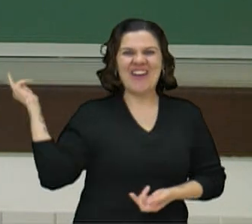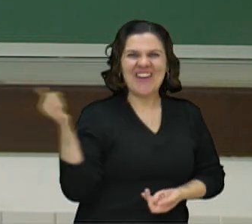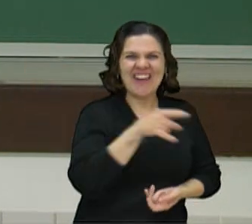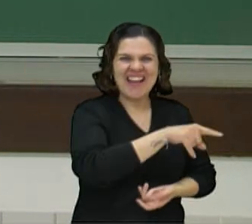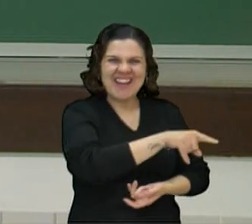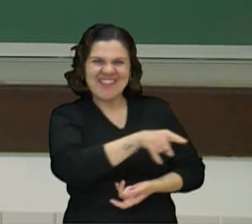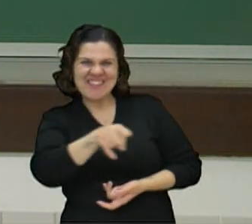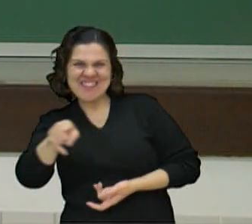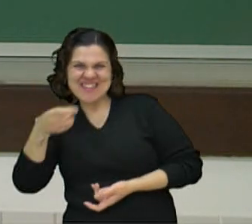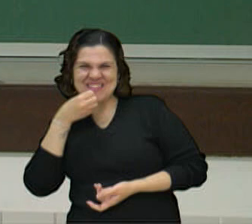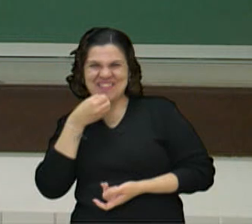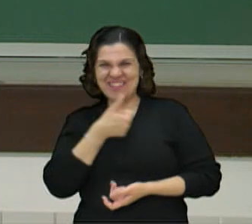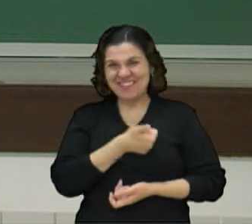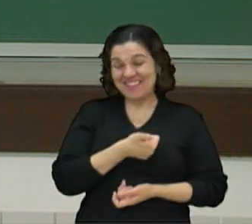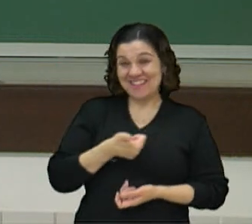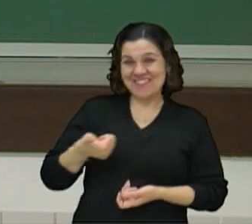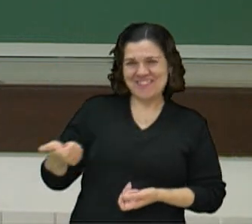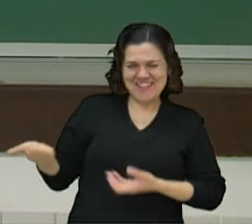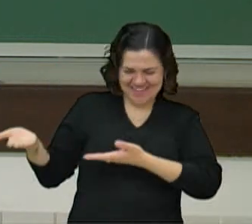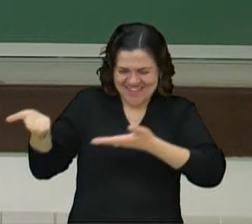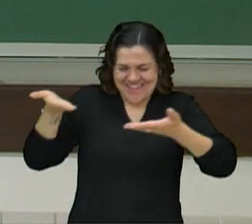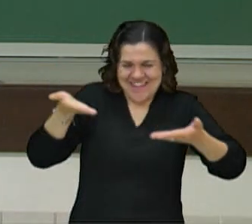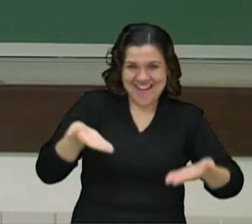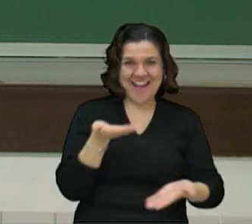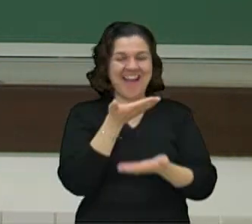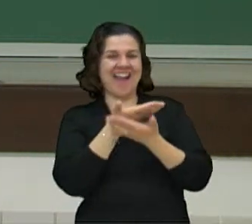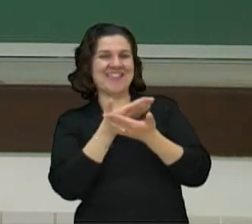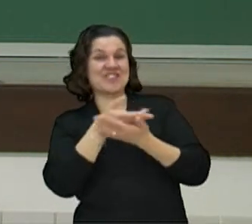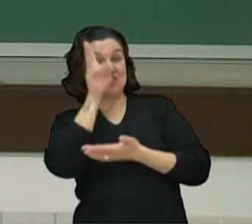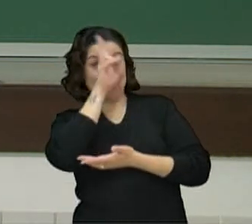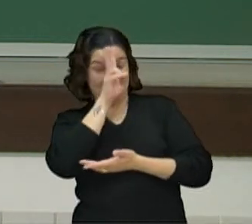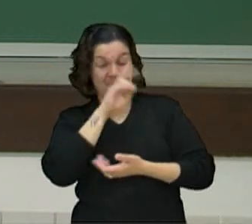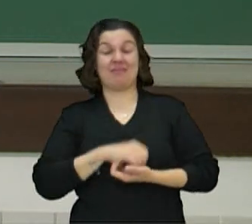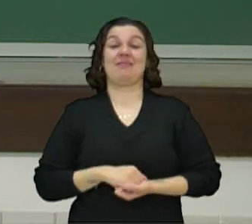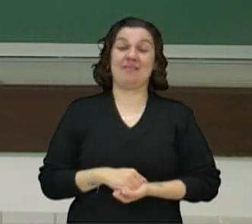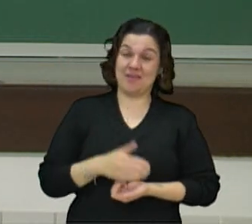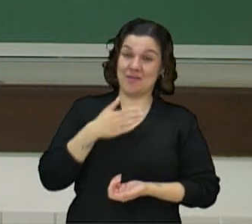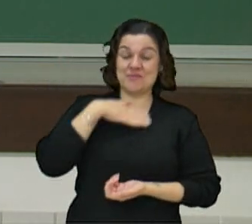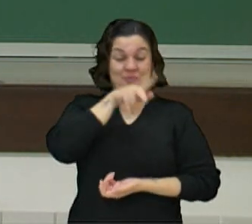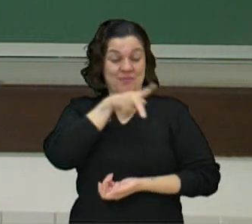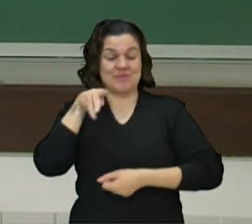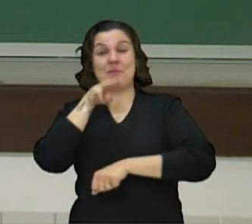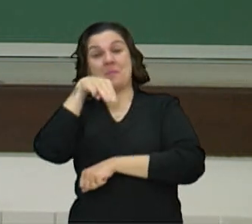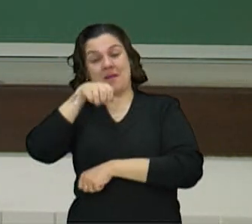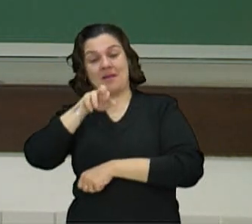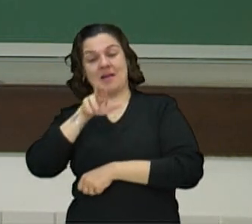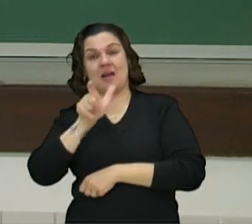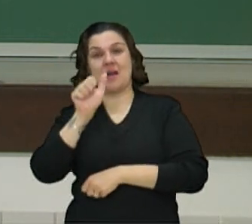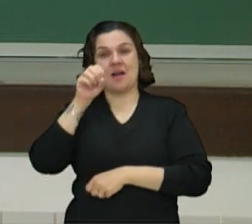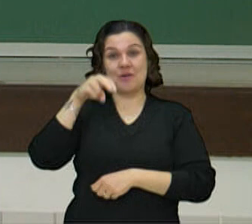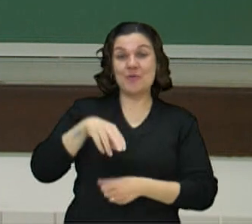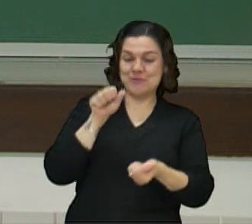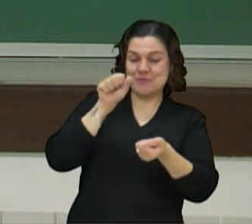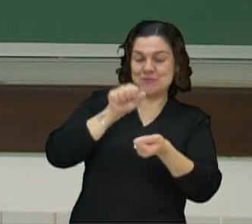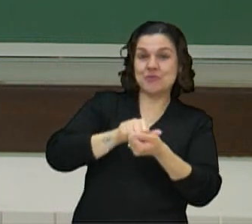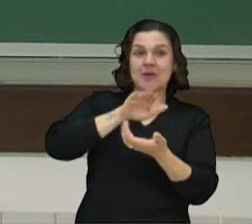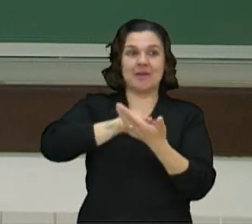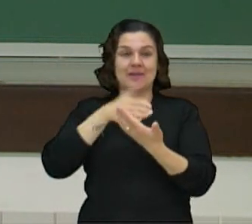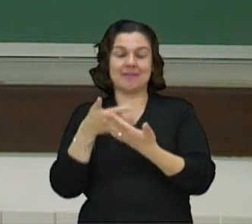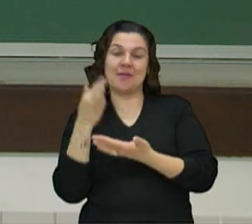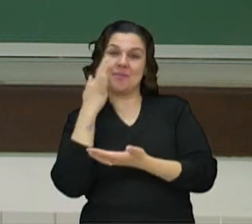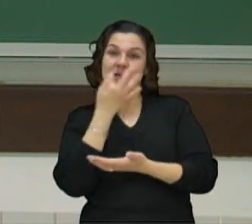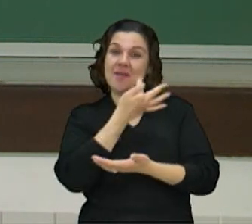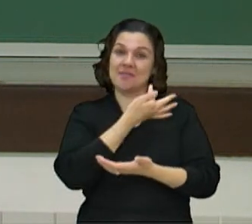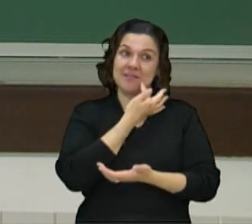Olá, povo! Bem-vindos a mais uma aula de história. Eu sou o professor Marlon. Junto comigo,